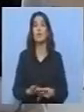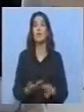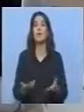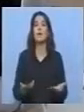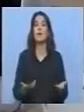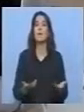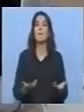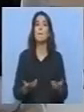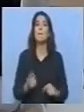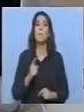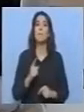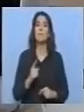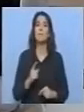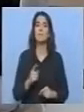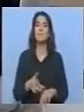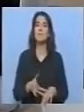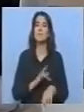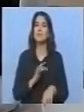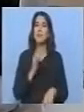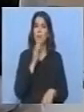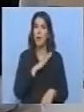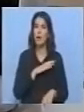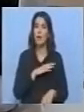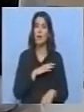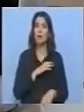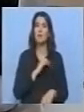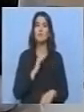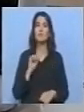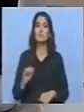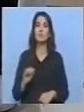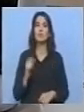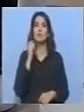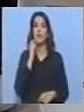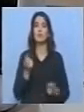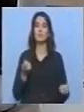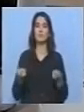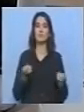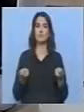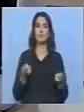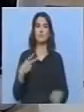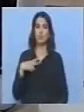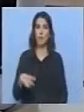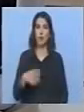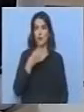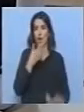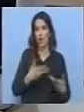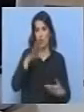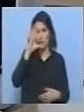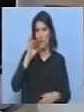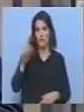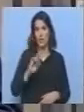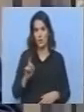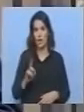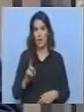digamos, a insensibilidade que existe da parte de quem governa o país, e não estou a falar deste governo, estou a falar em geral. Vocês passaram